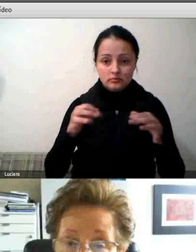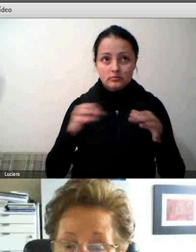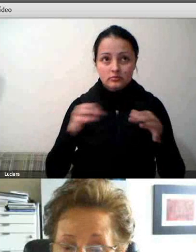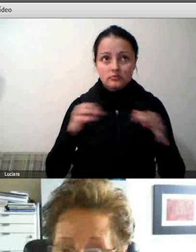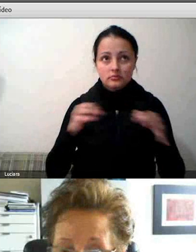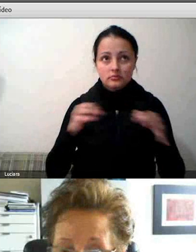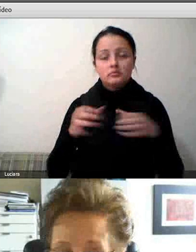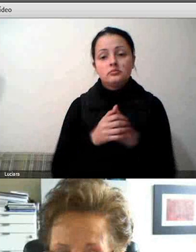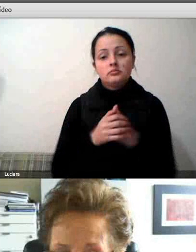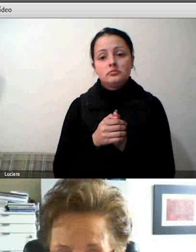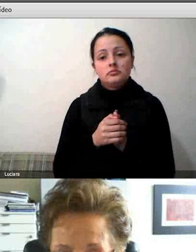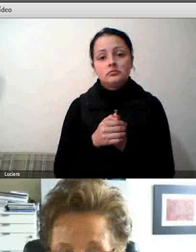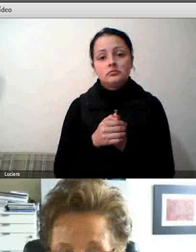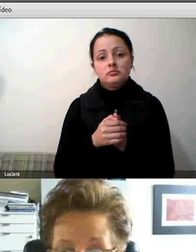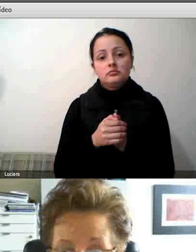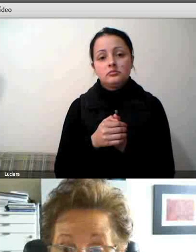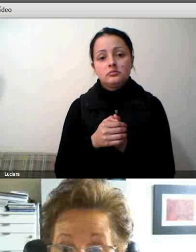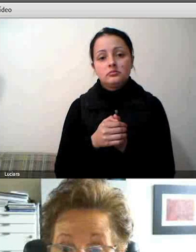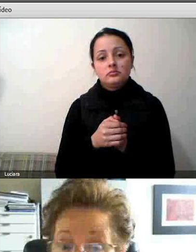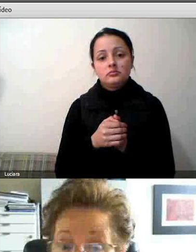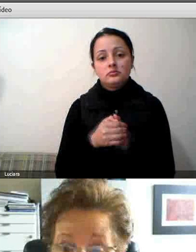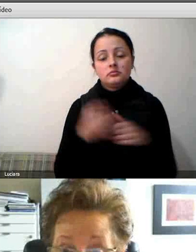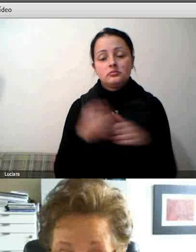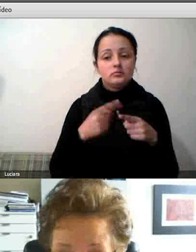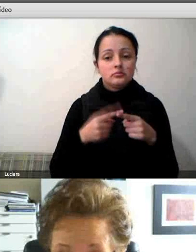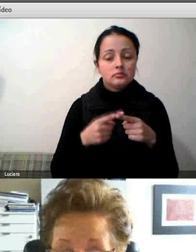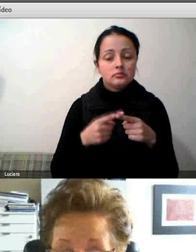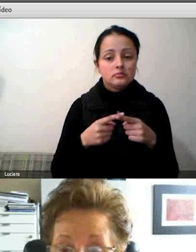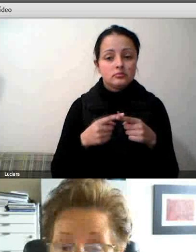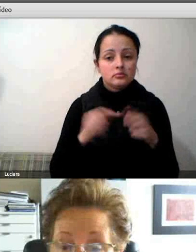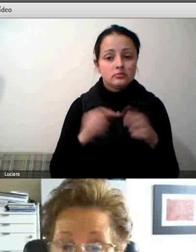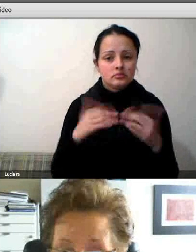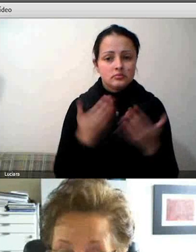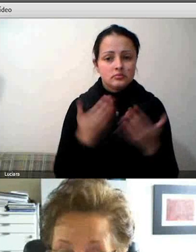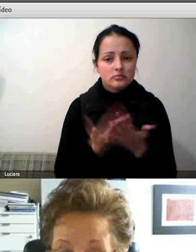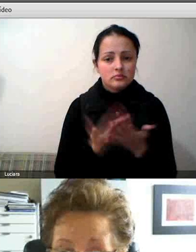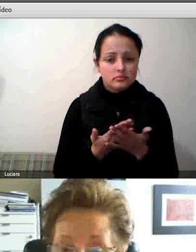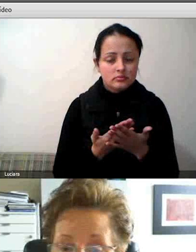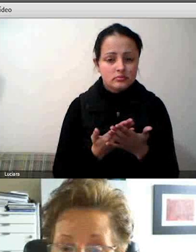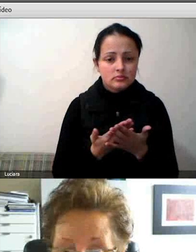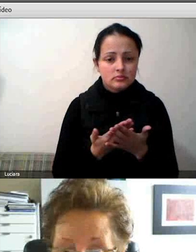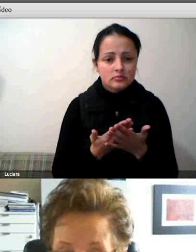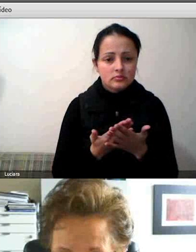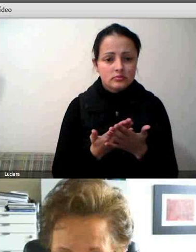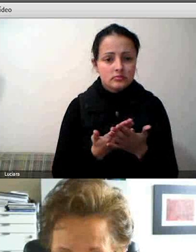Porque é o levantamento de um problema que a gente quer conhecer como é que funciona,